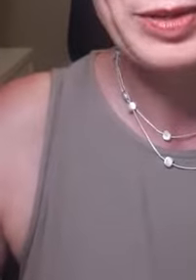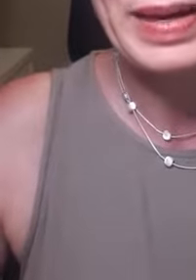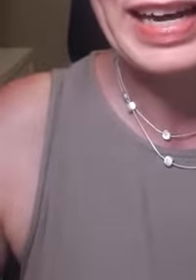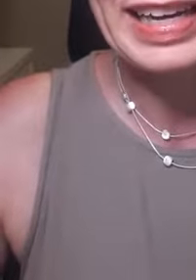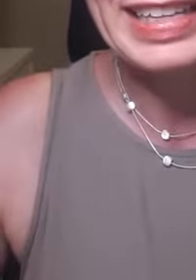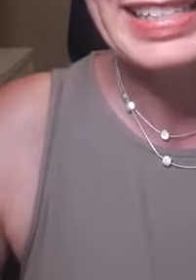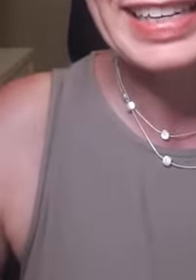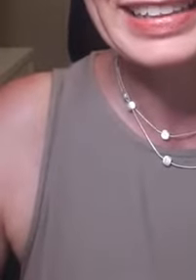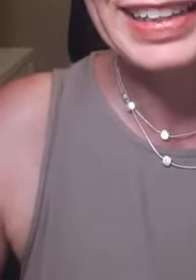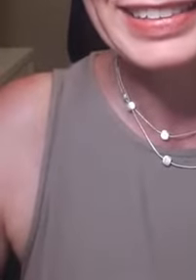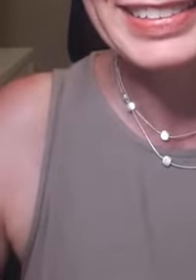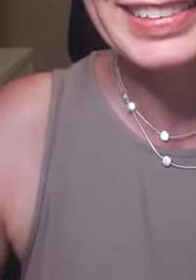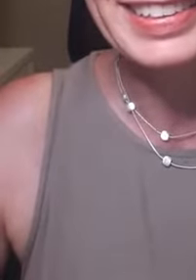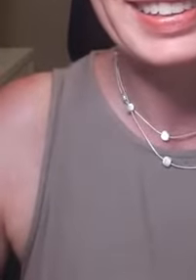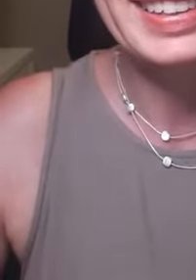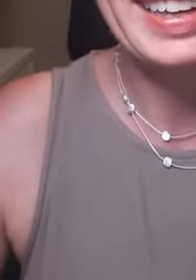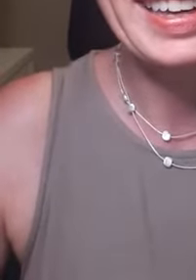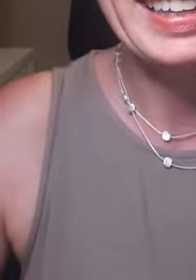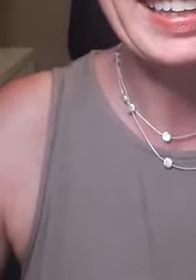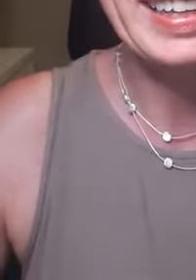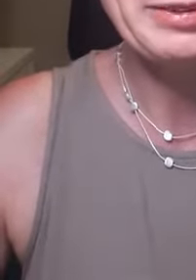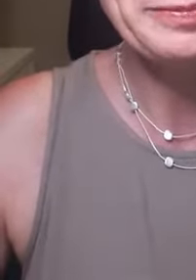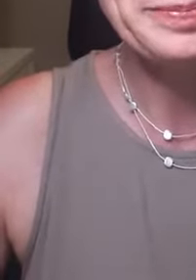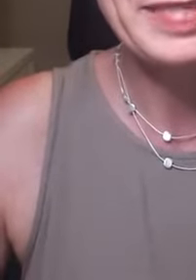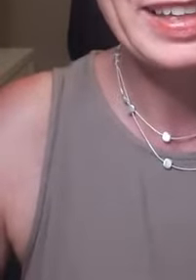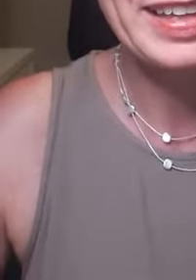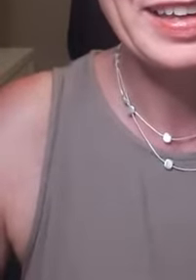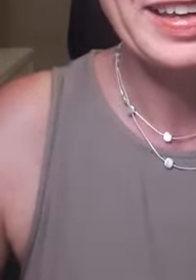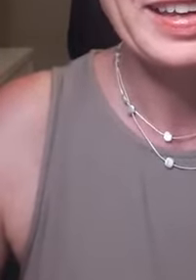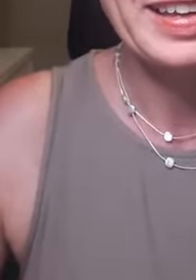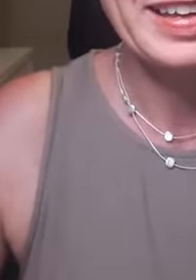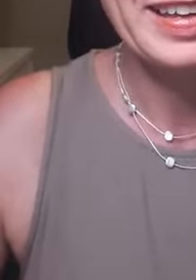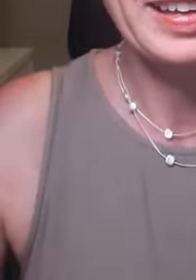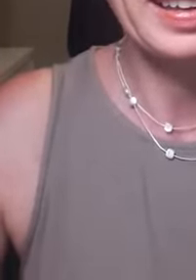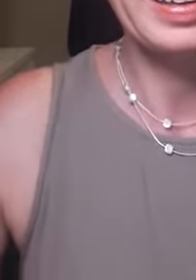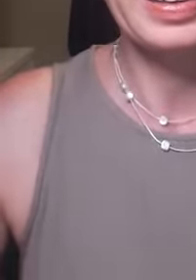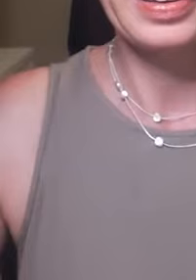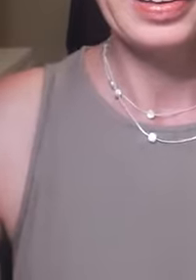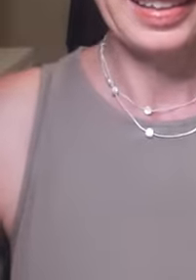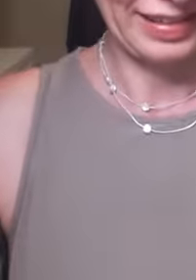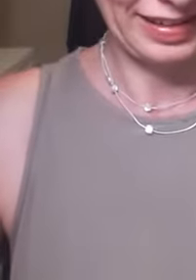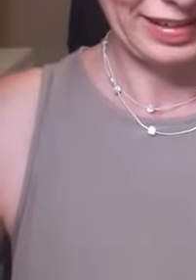Vamos esperar que elas entrem. Aqui.